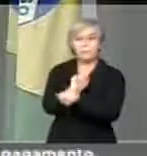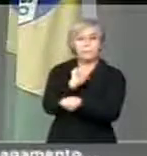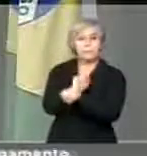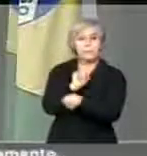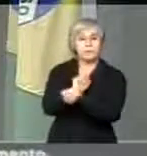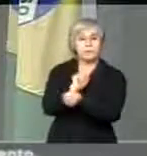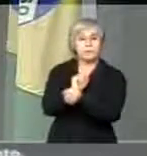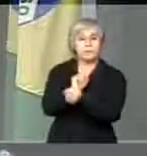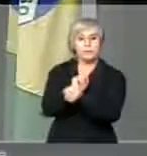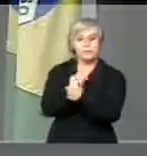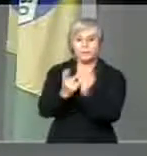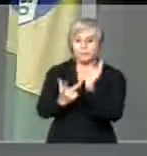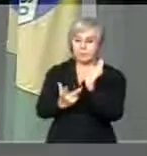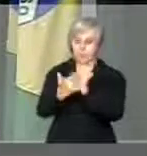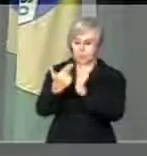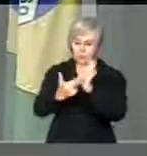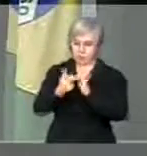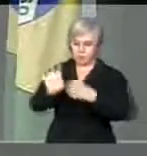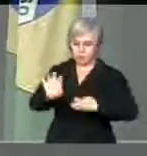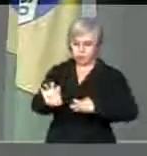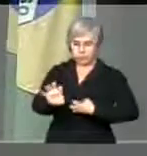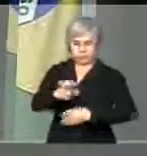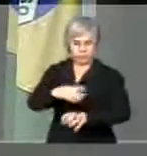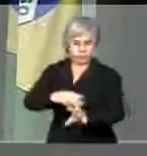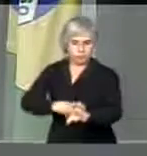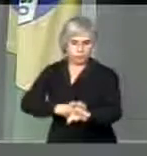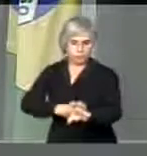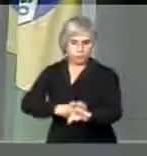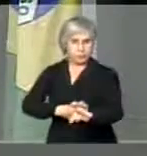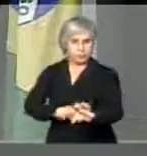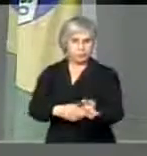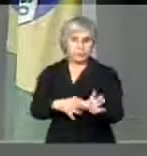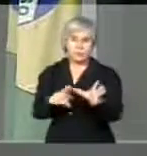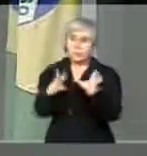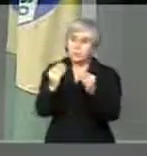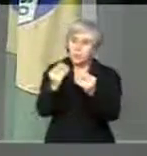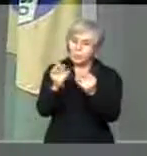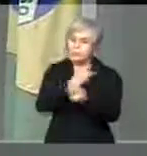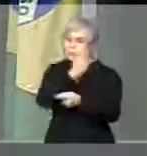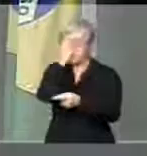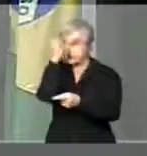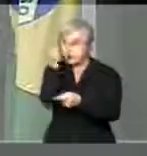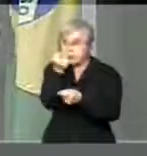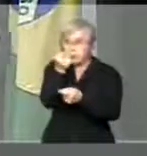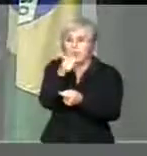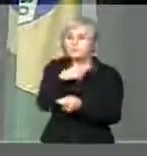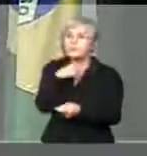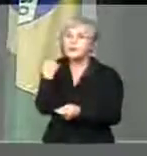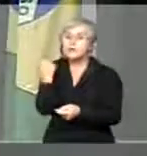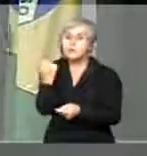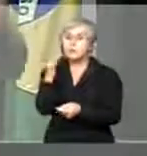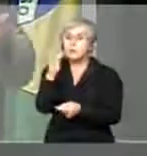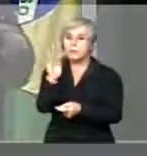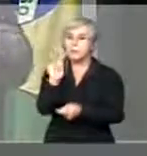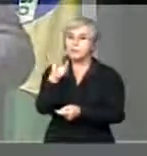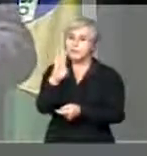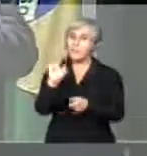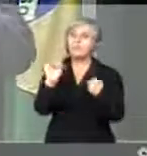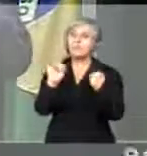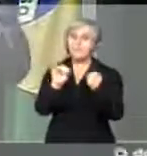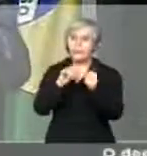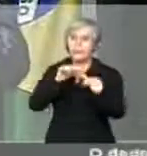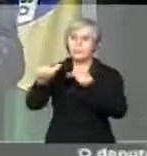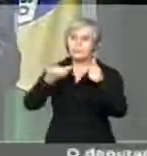transplante de órgãos? Tem pessoas que estão por um fio para viver ou morrer. E as Forças Aéreas Brasileiras fazem esse